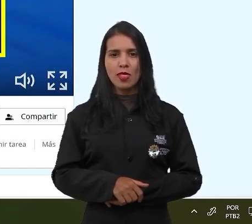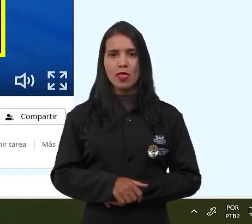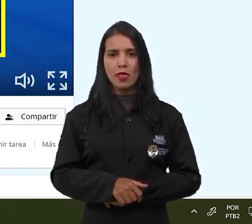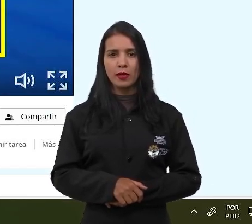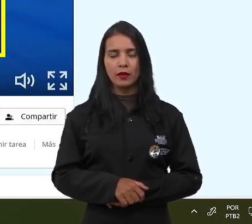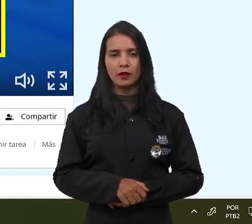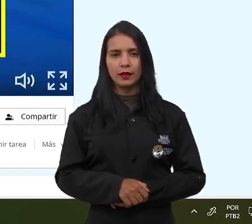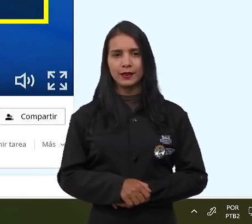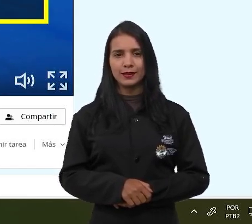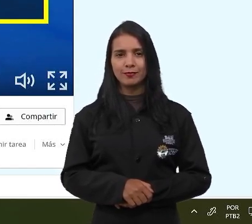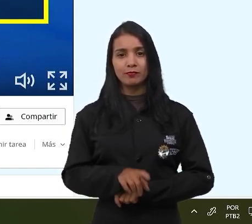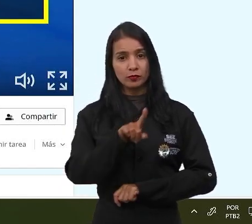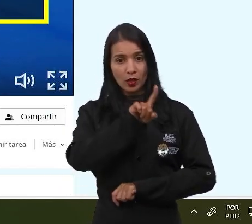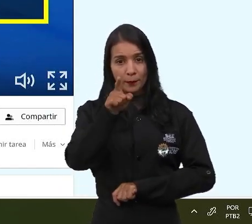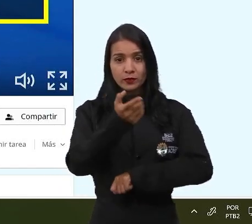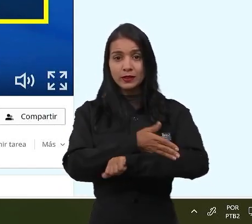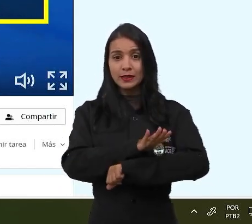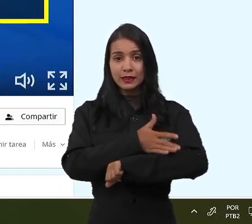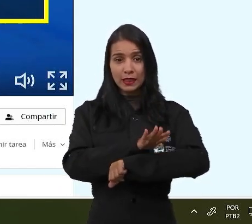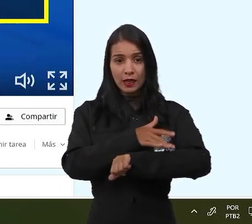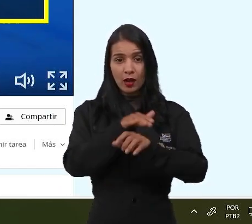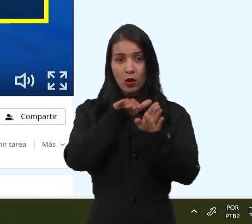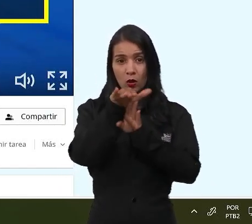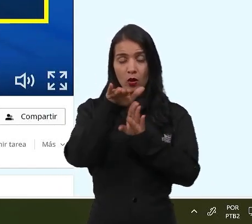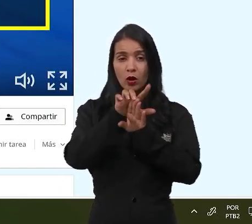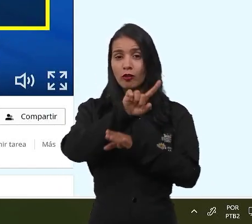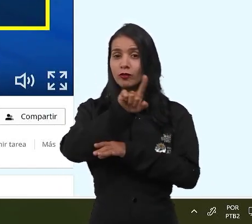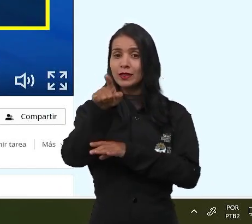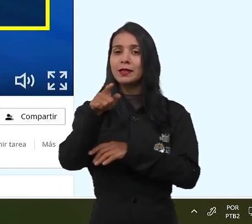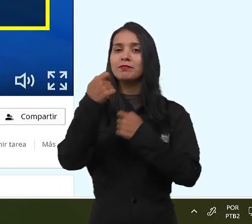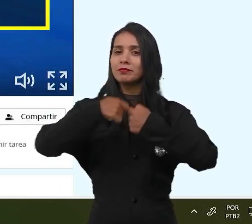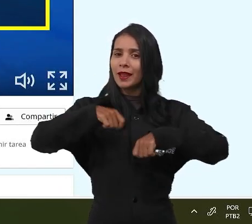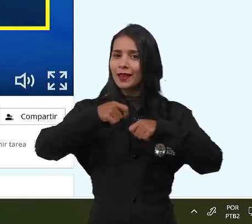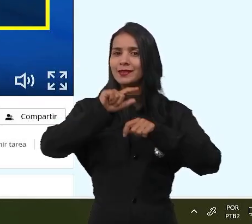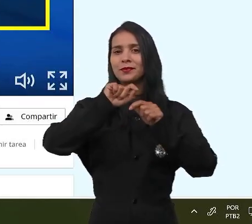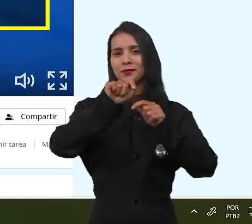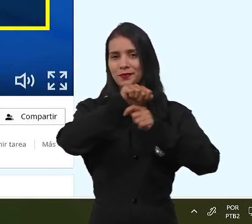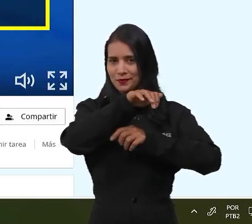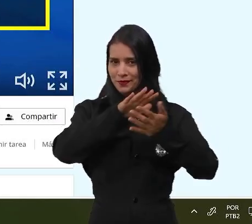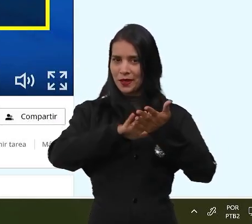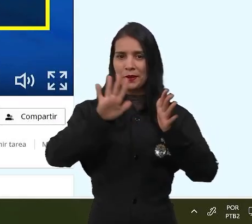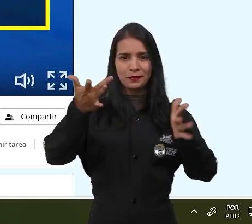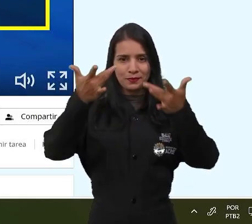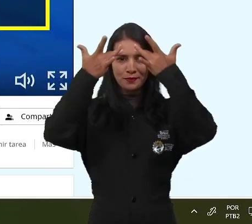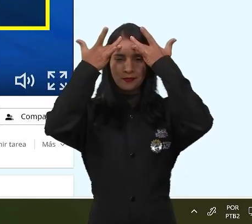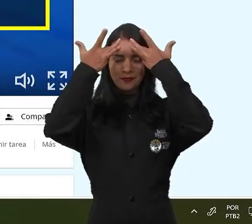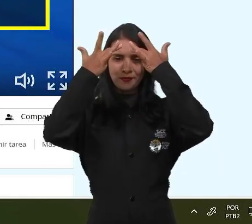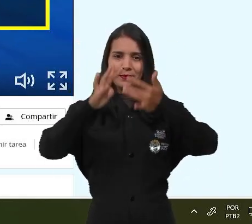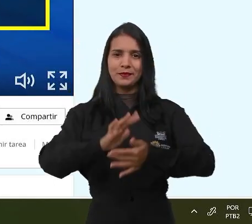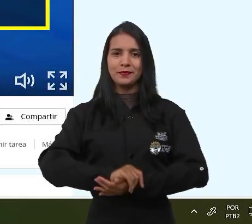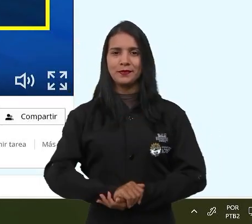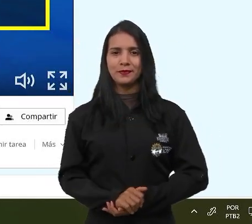treinarem. Várias delas, não deixe de fazer essas atividades.